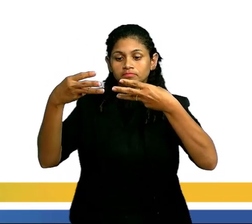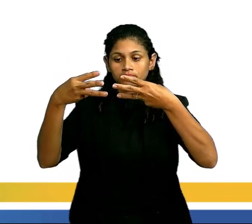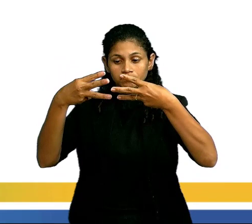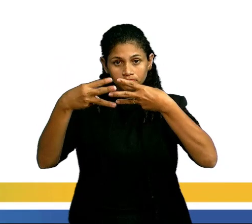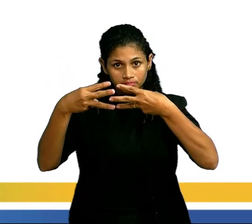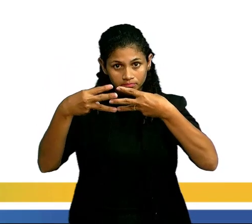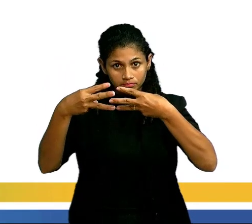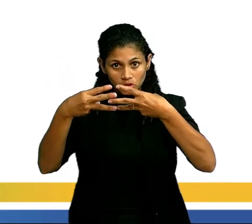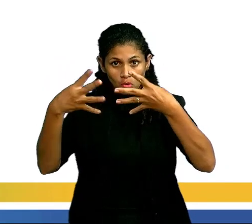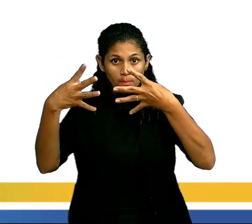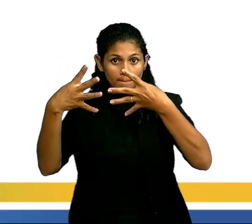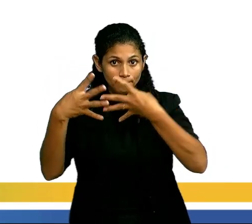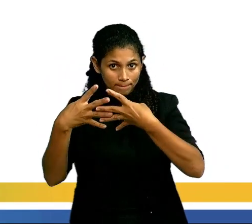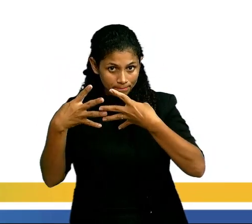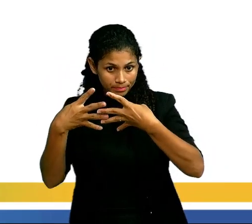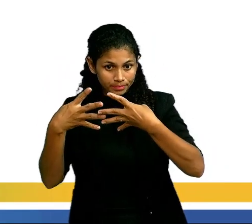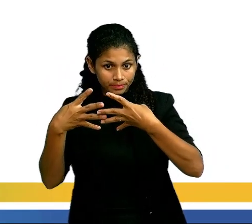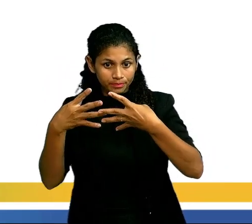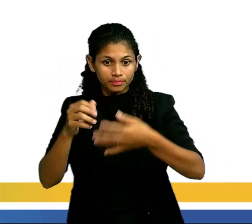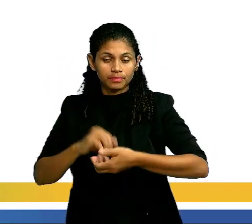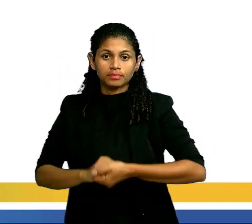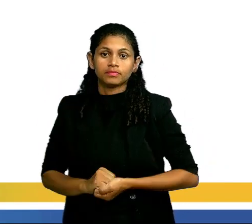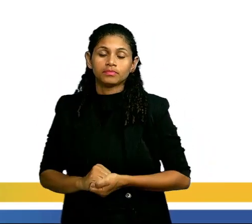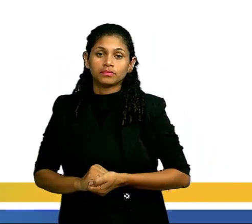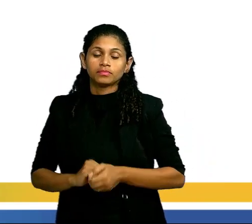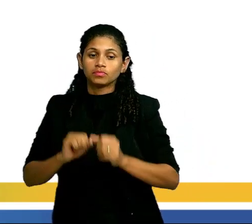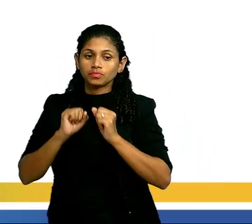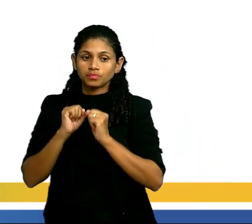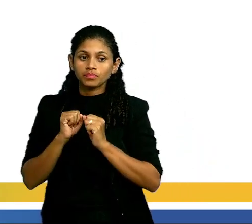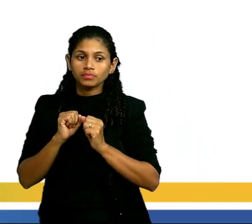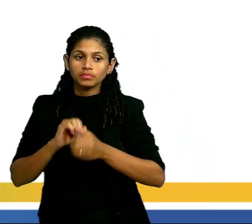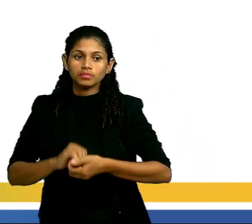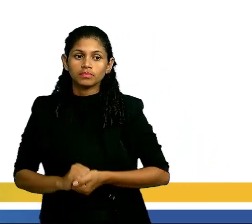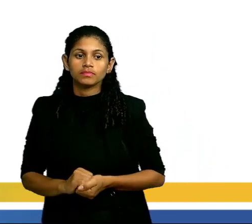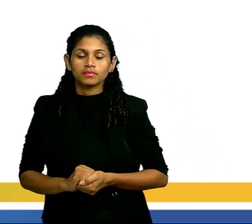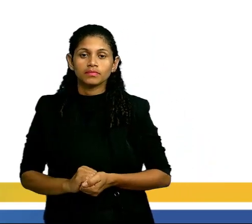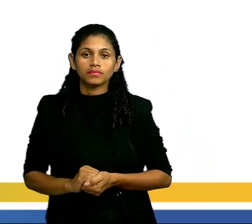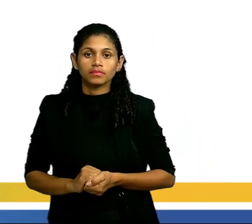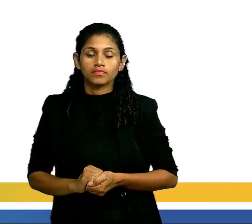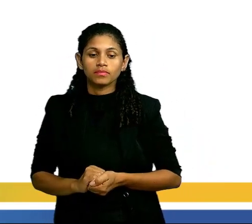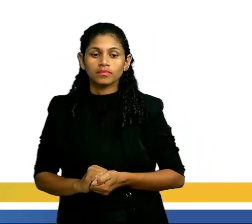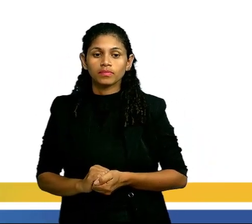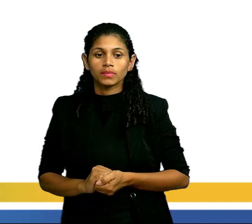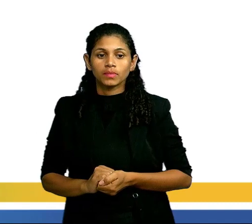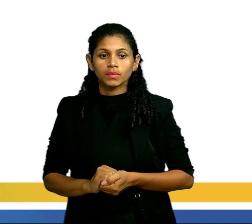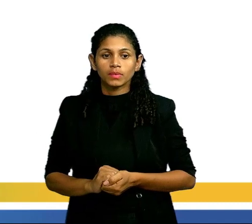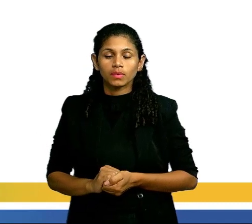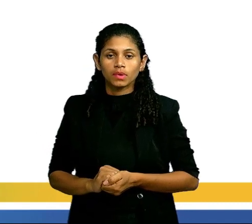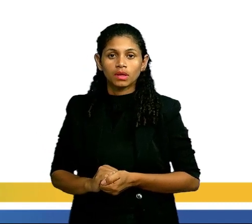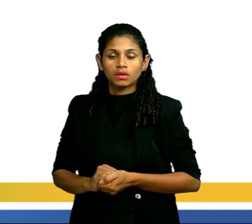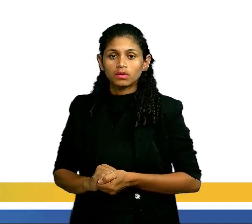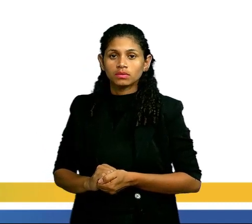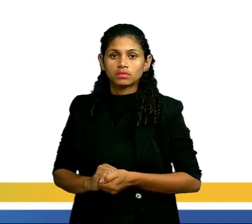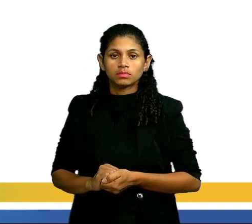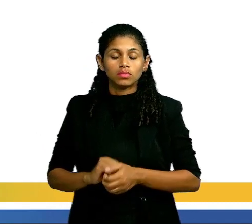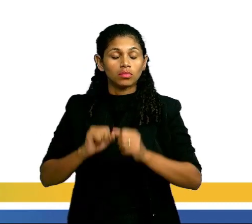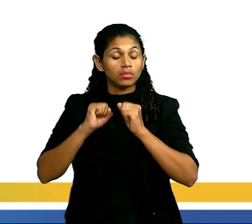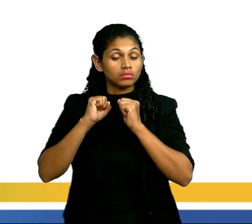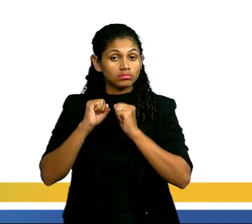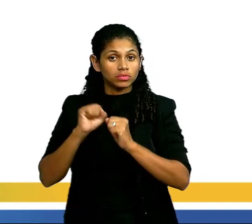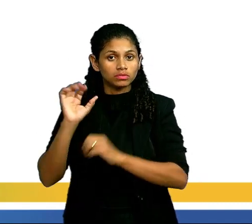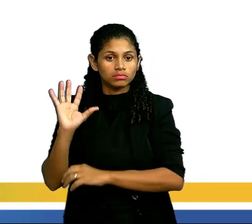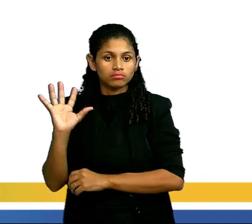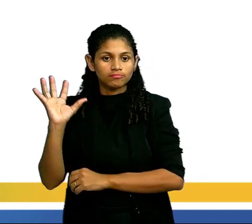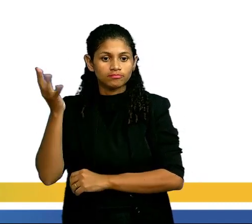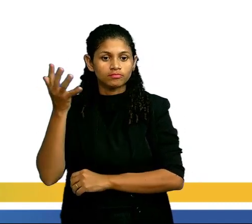ligações duplas, que é o que vocês estão acompanhando aí na tela. Essas ligações, pessoal, elas podem ser com átomos